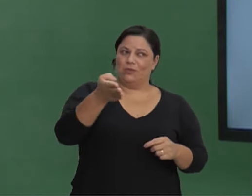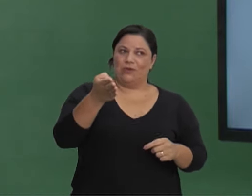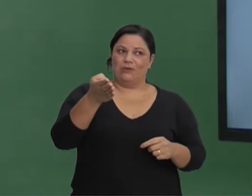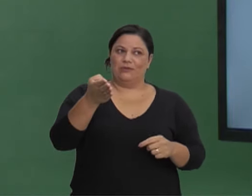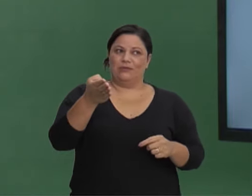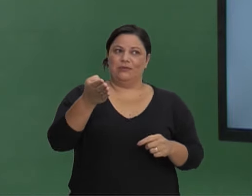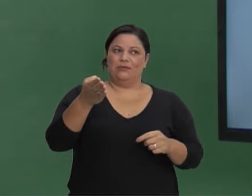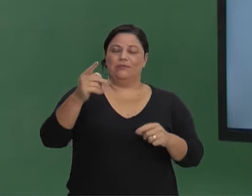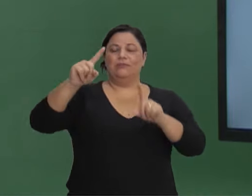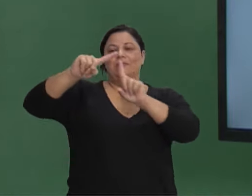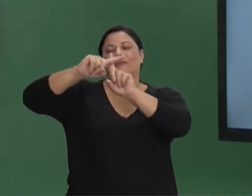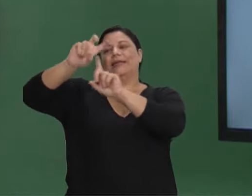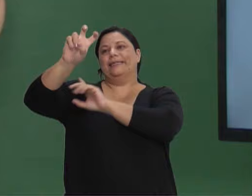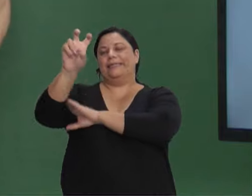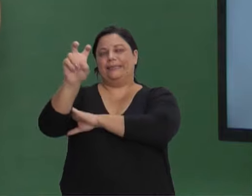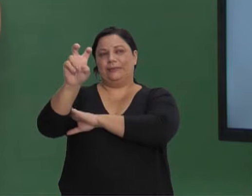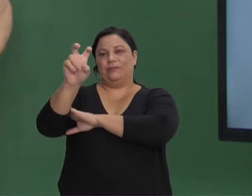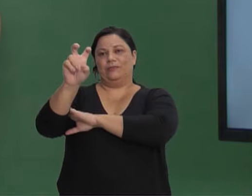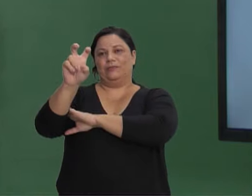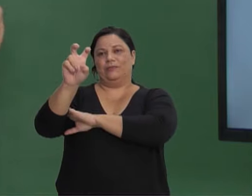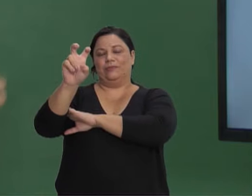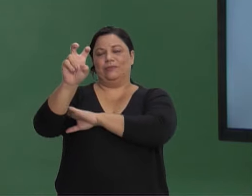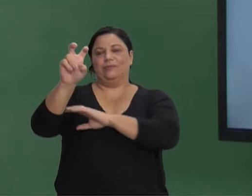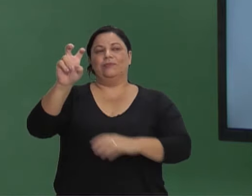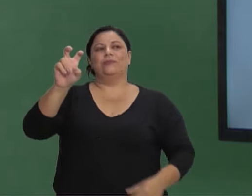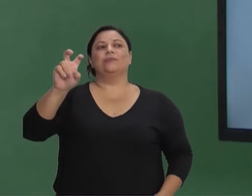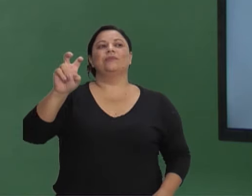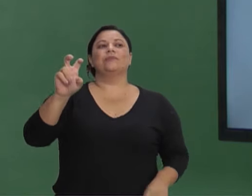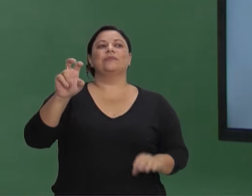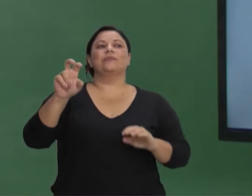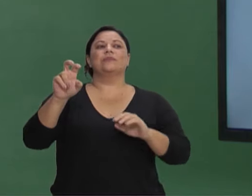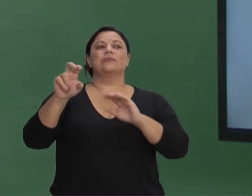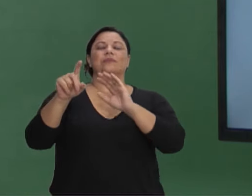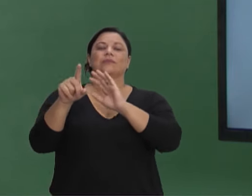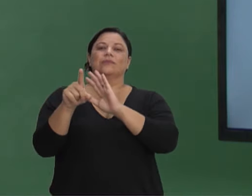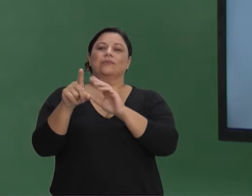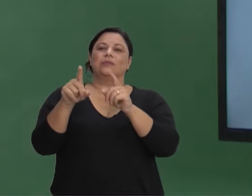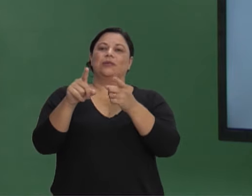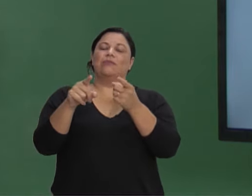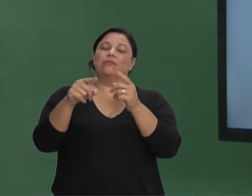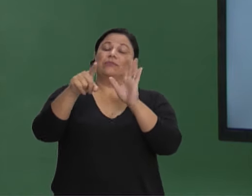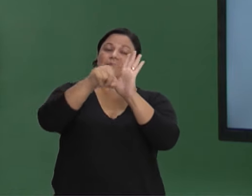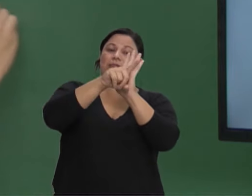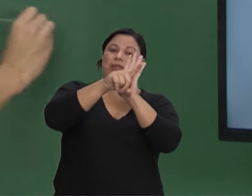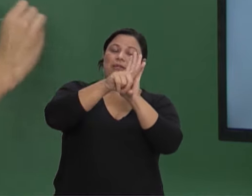módulo de mais 5, 5. Se fosse negativo, ficaria positivo, né?